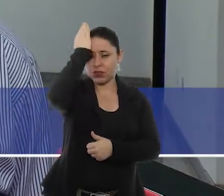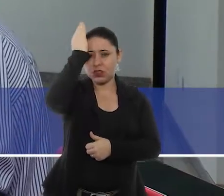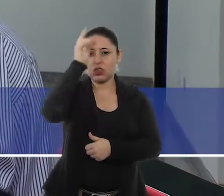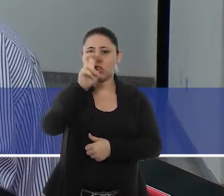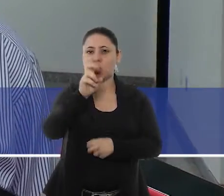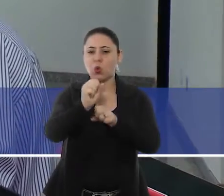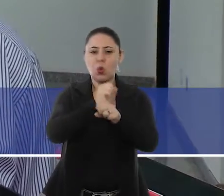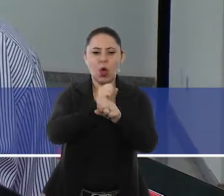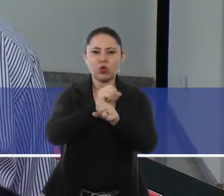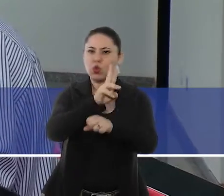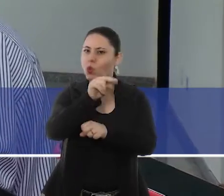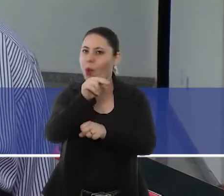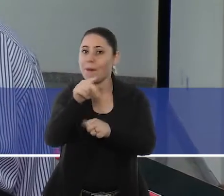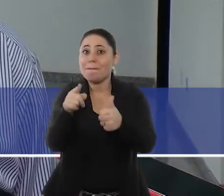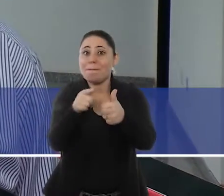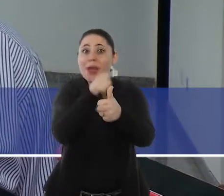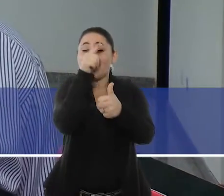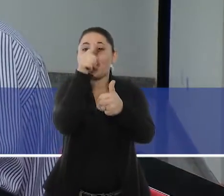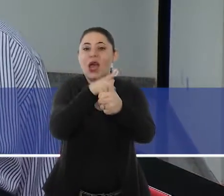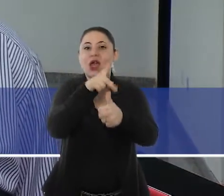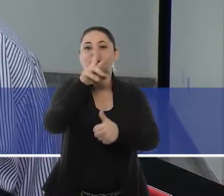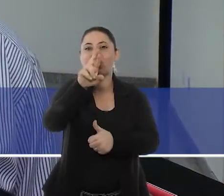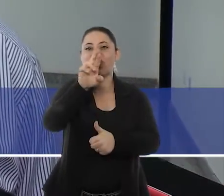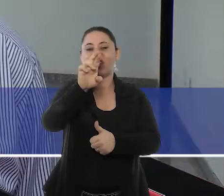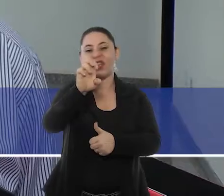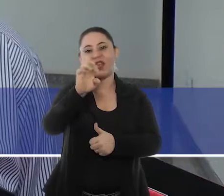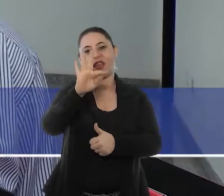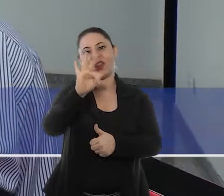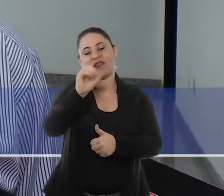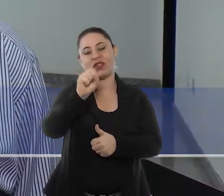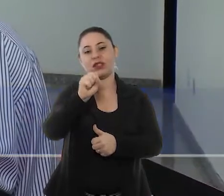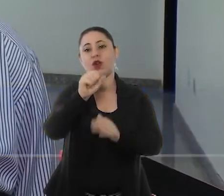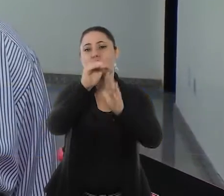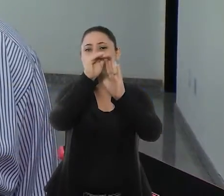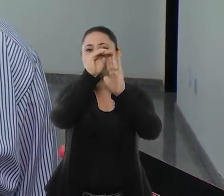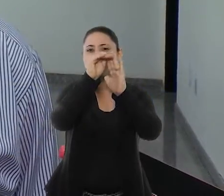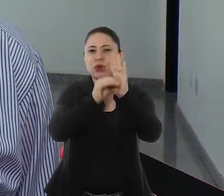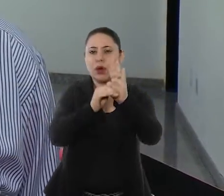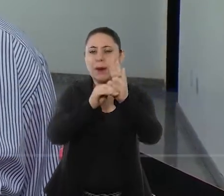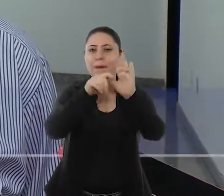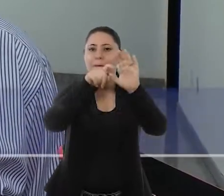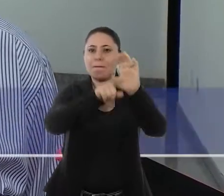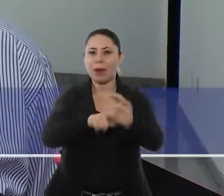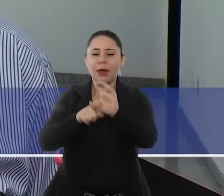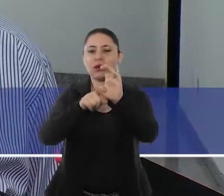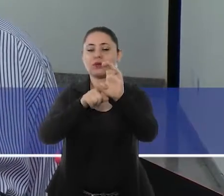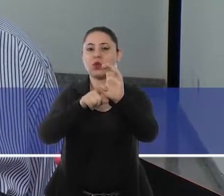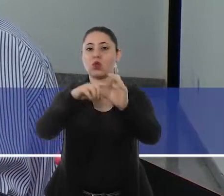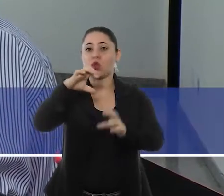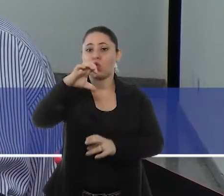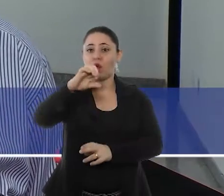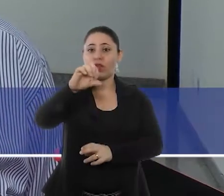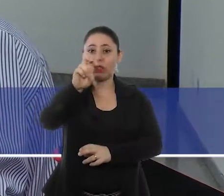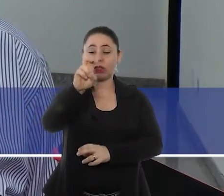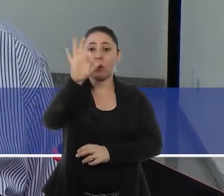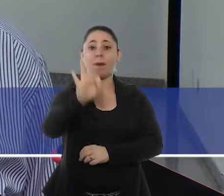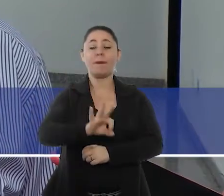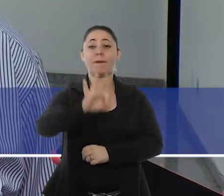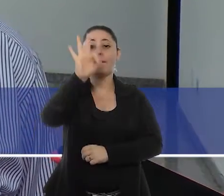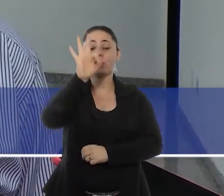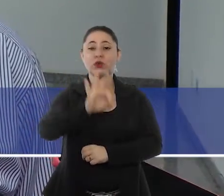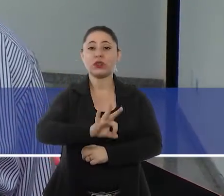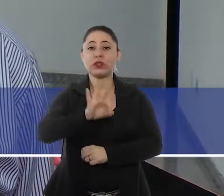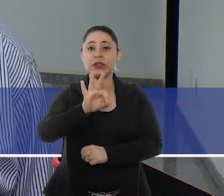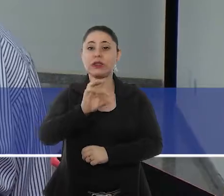do governo Reinaldo. 5 anos de governo, nunca teve, agora é o primeiro refis. E a oportunidade de ter uma redução de